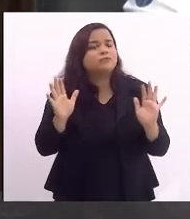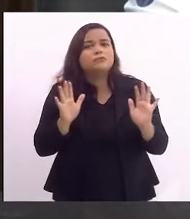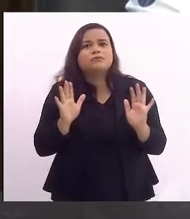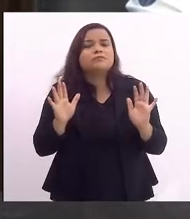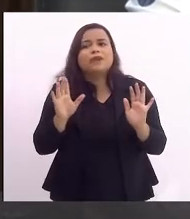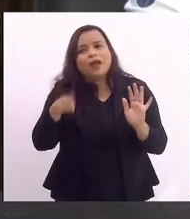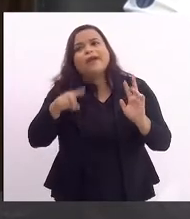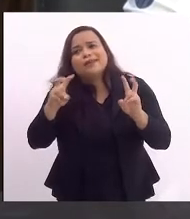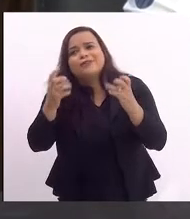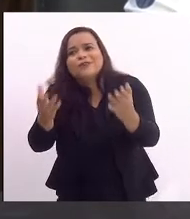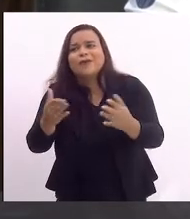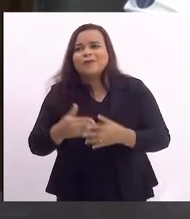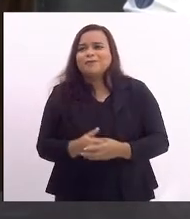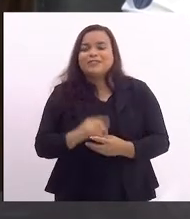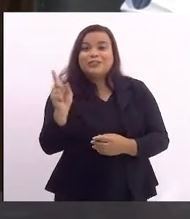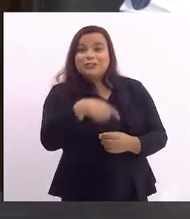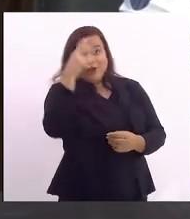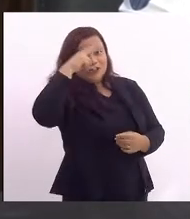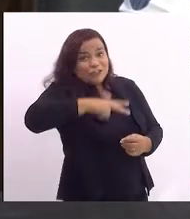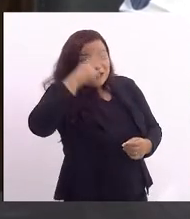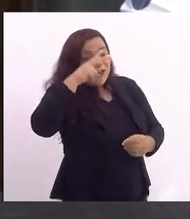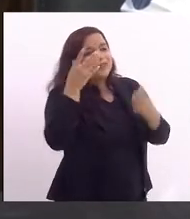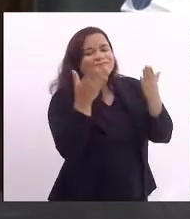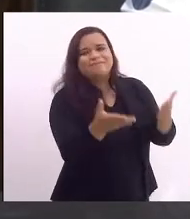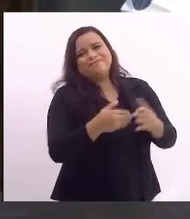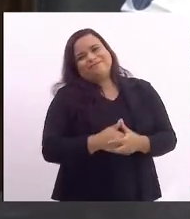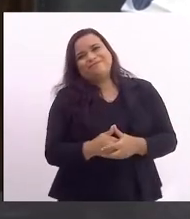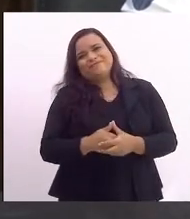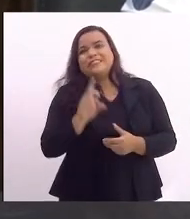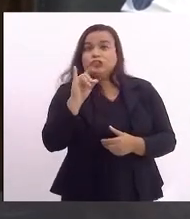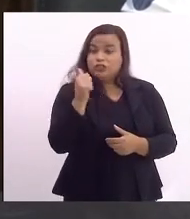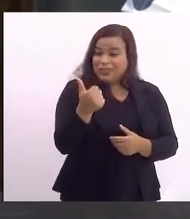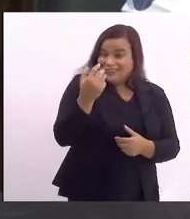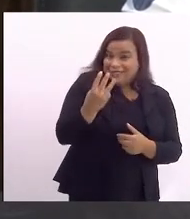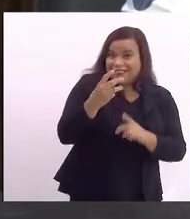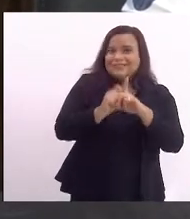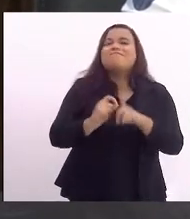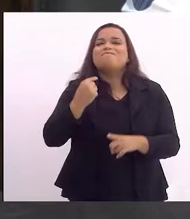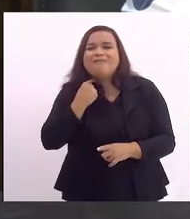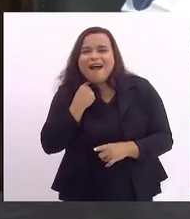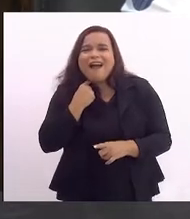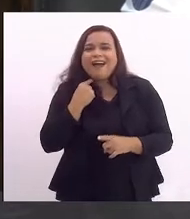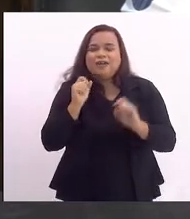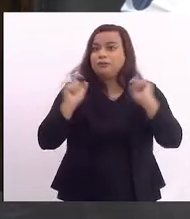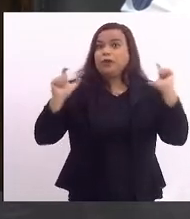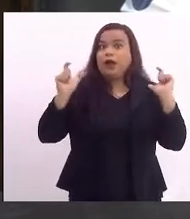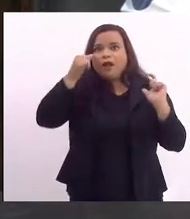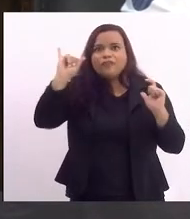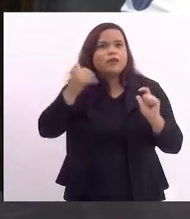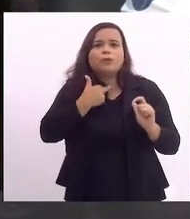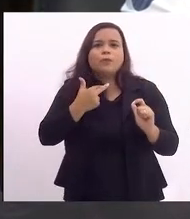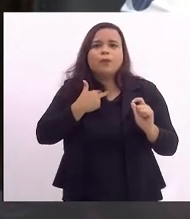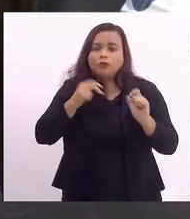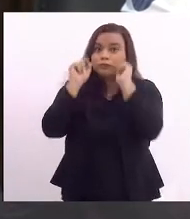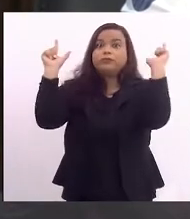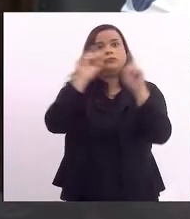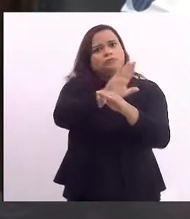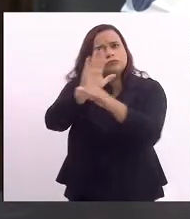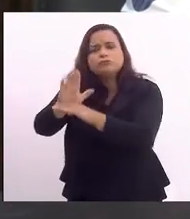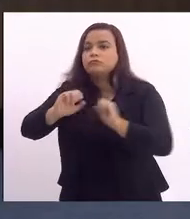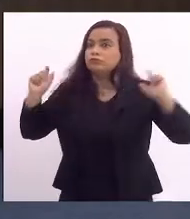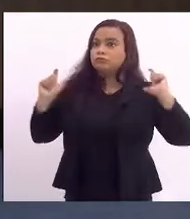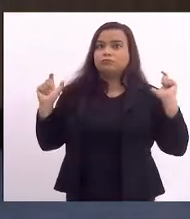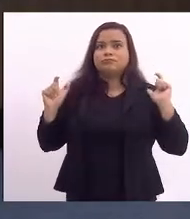Essa é a nossa história. No 13 de maio, a gente não pode deixar de fazer esse alerta. No 13 de maio, que a gente está ressignificando